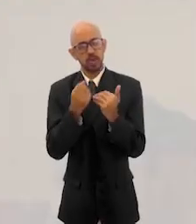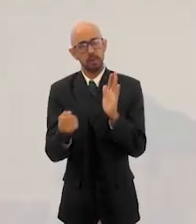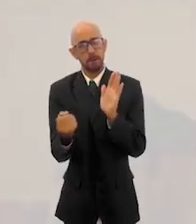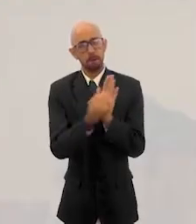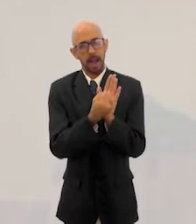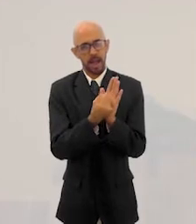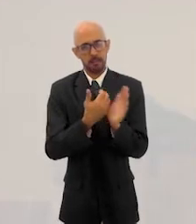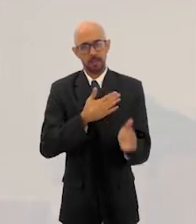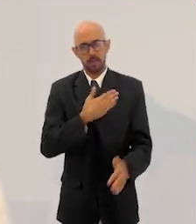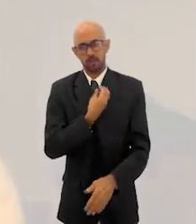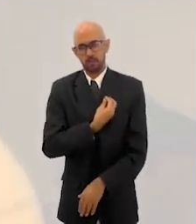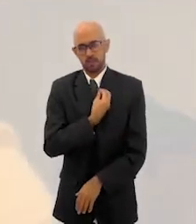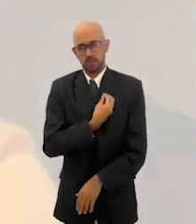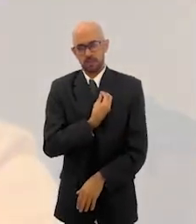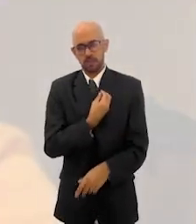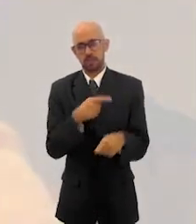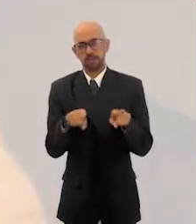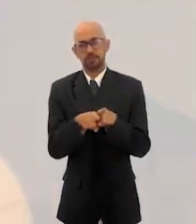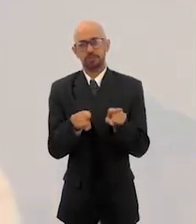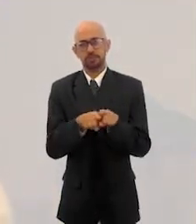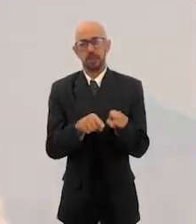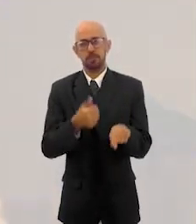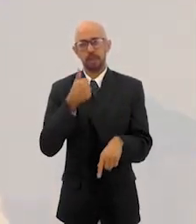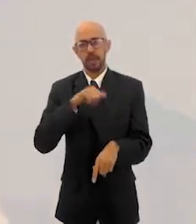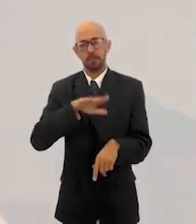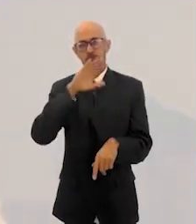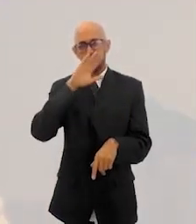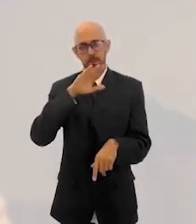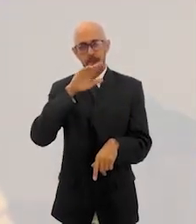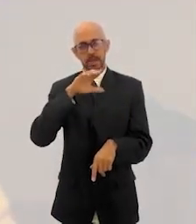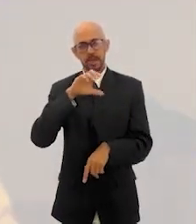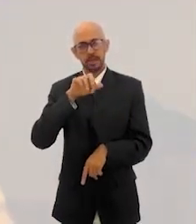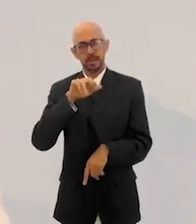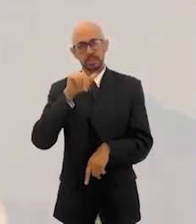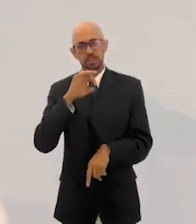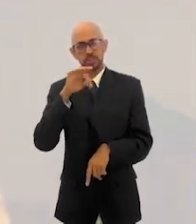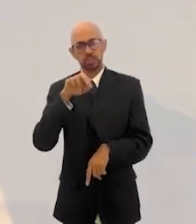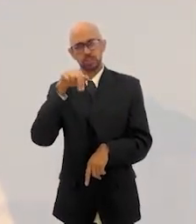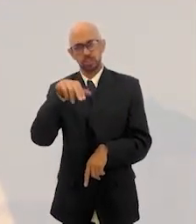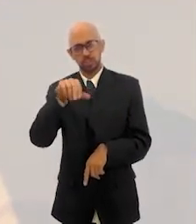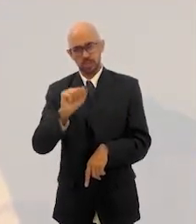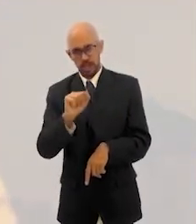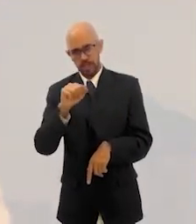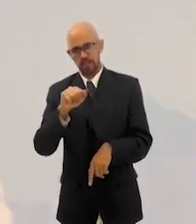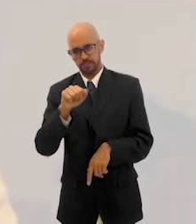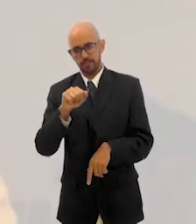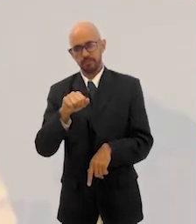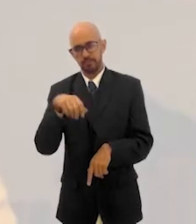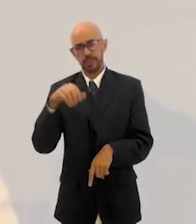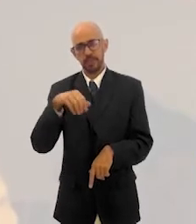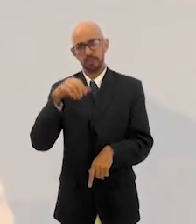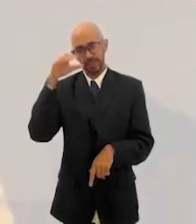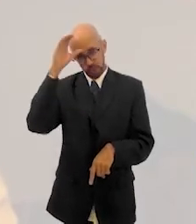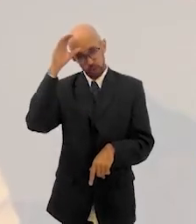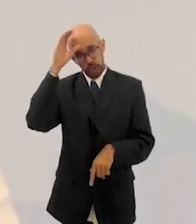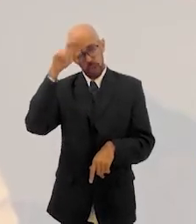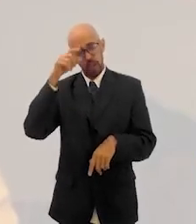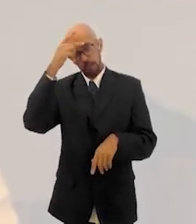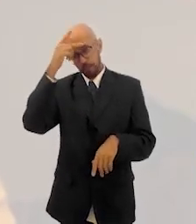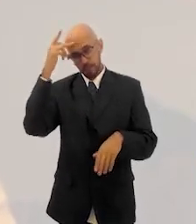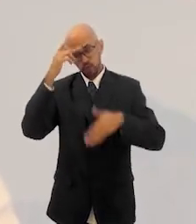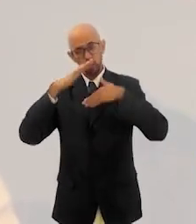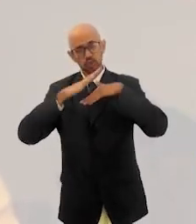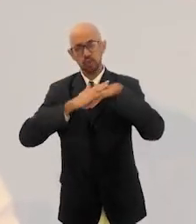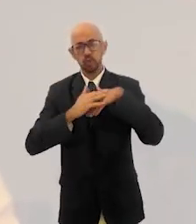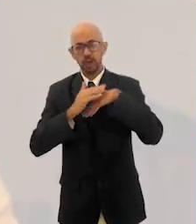muito. Essa minha mãe dois também, a Cristina, também foi uma pessoa que, como eu falei, o carinho.